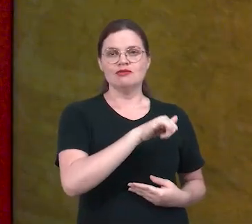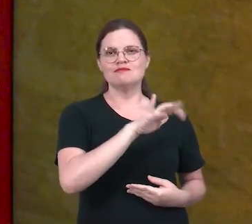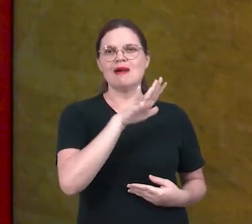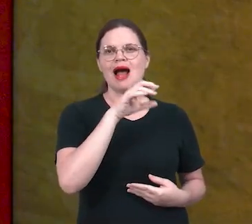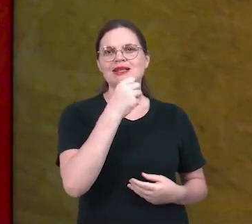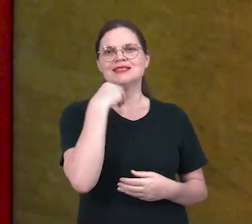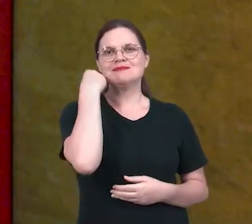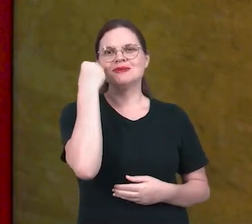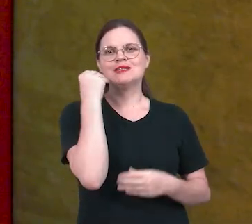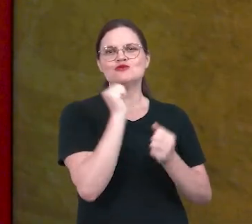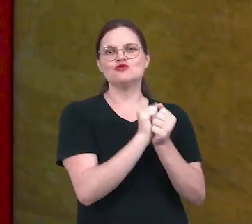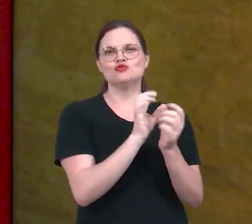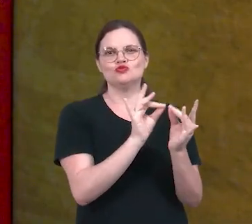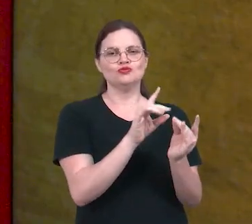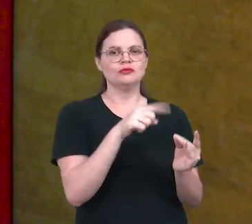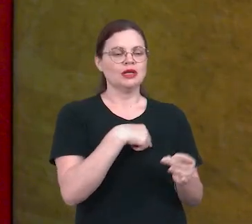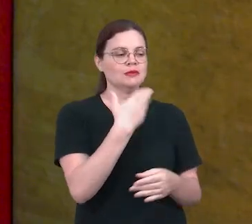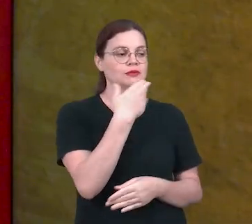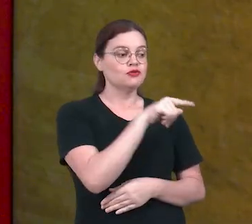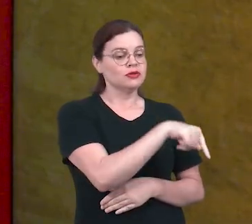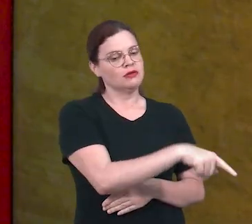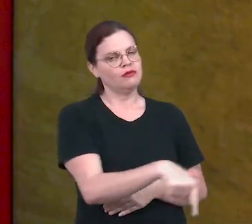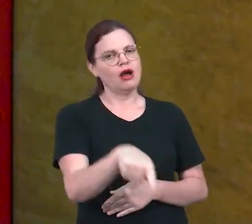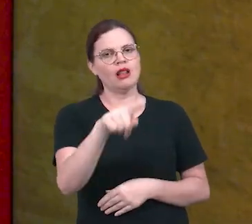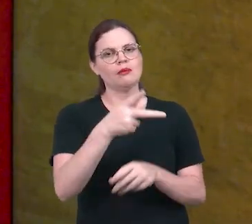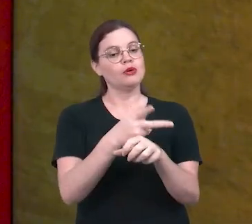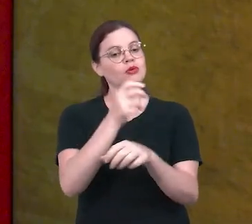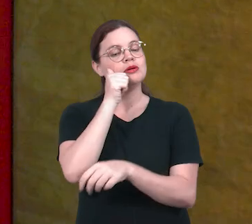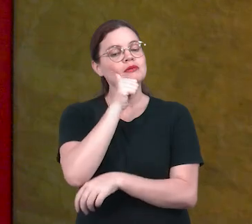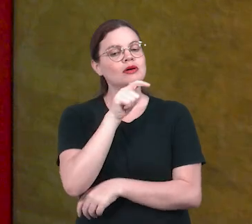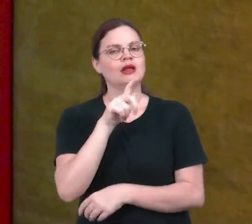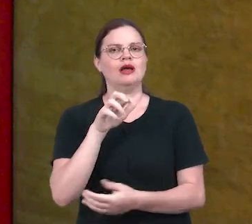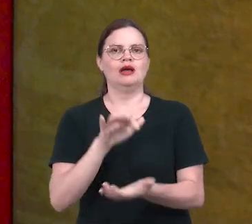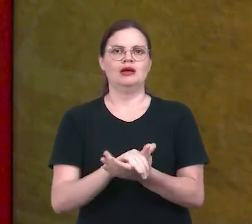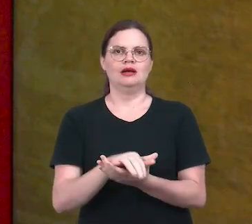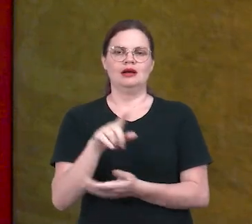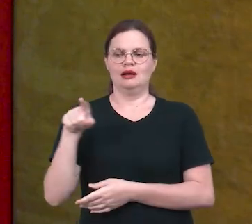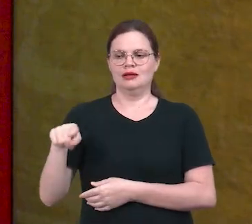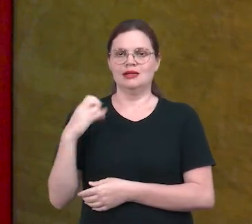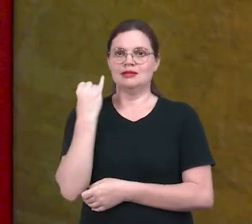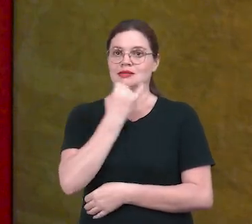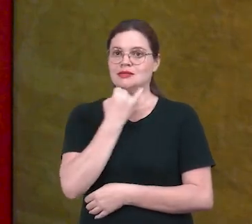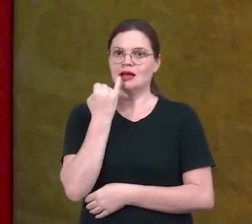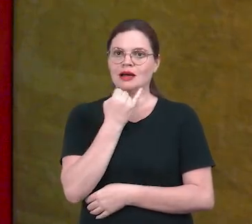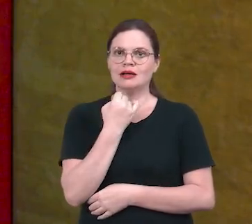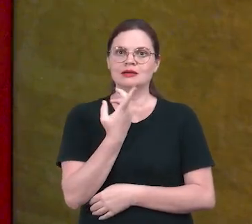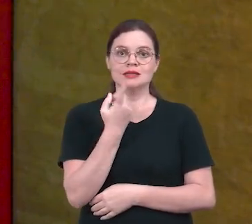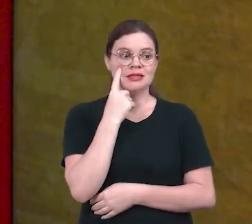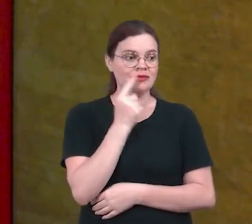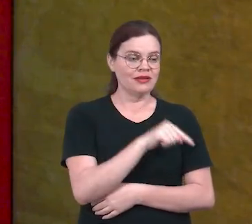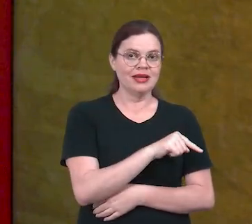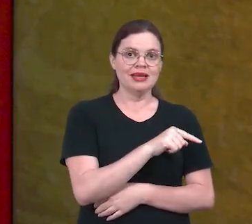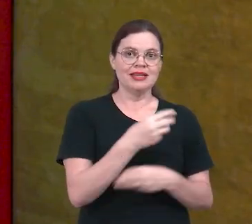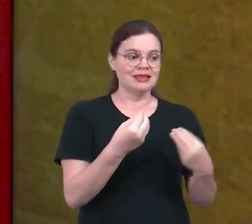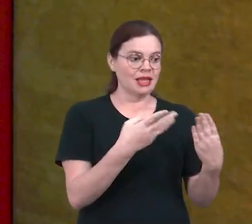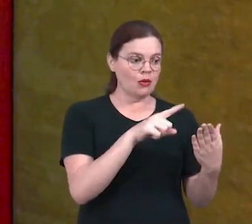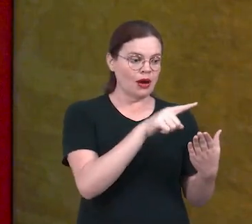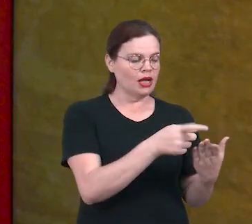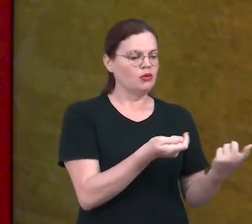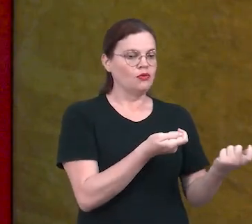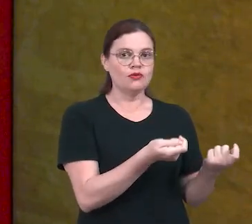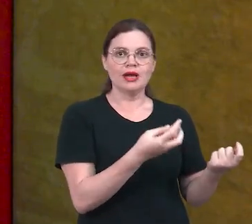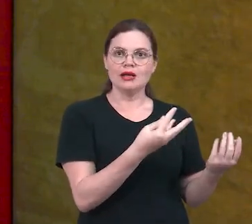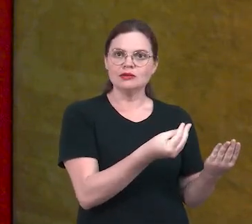nós falamos no passado, ele entregou tudo o governo a ele, que ele agiu lá na vida da Rebeca,